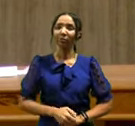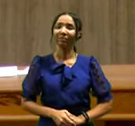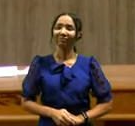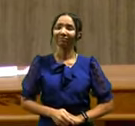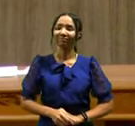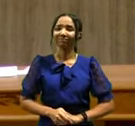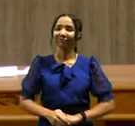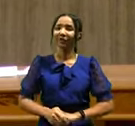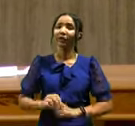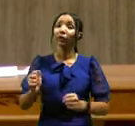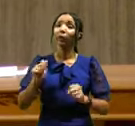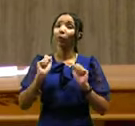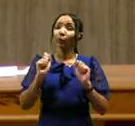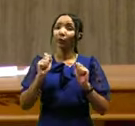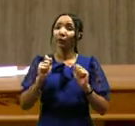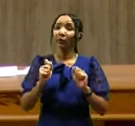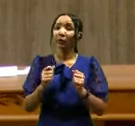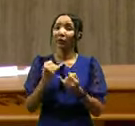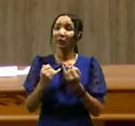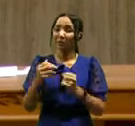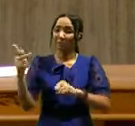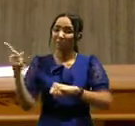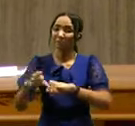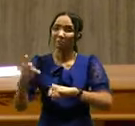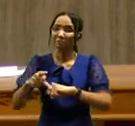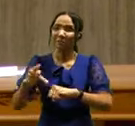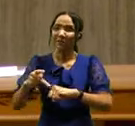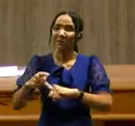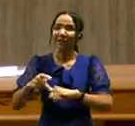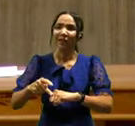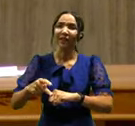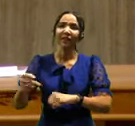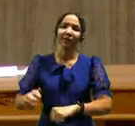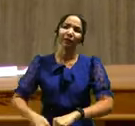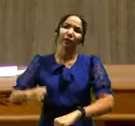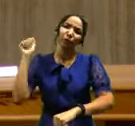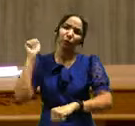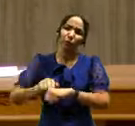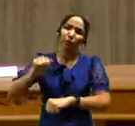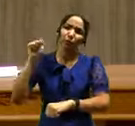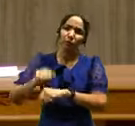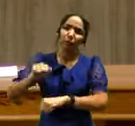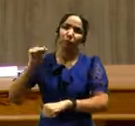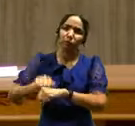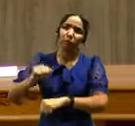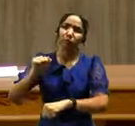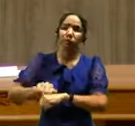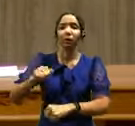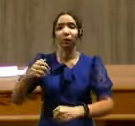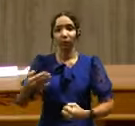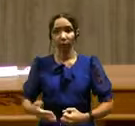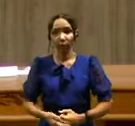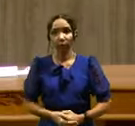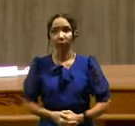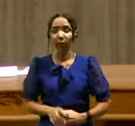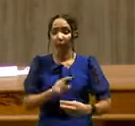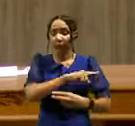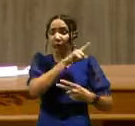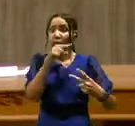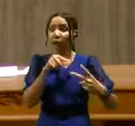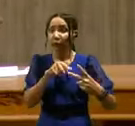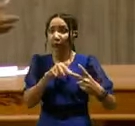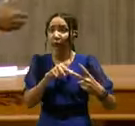Terra vamos dizer juntos para não esquecer o solo crestado o solo